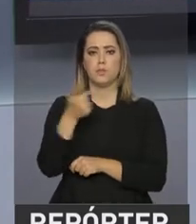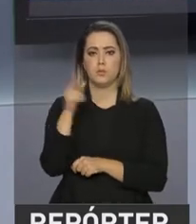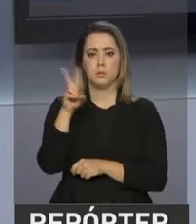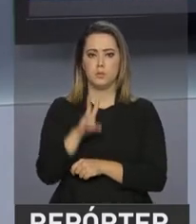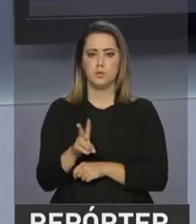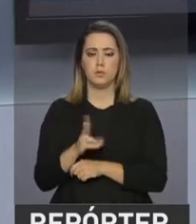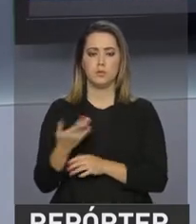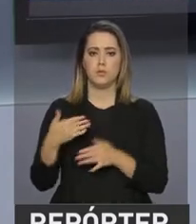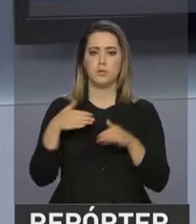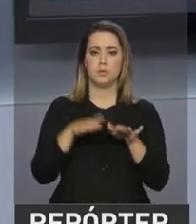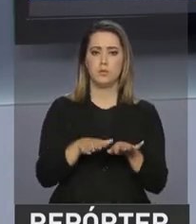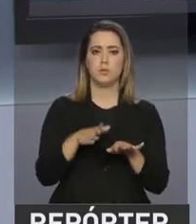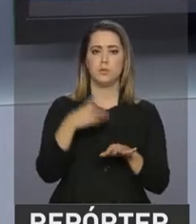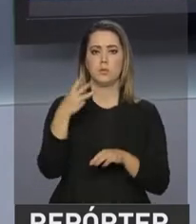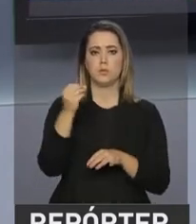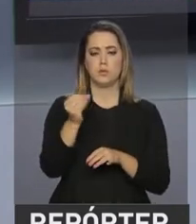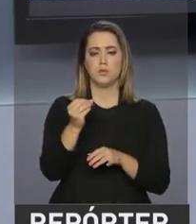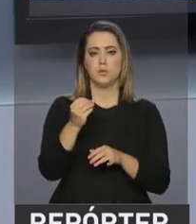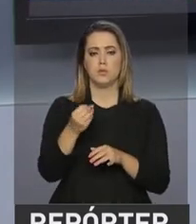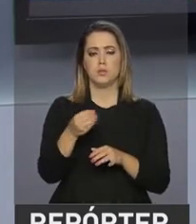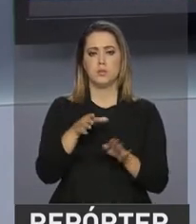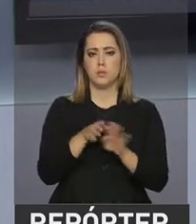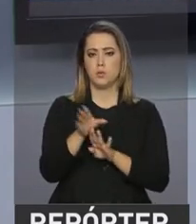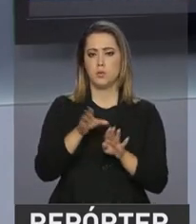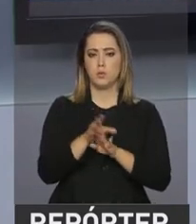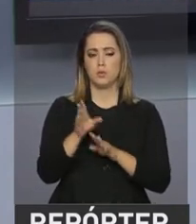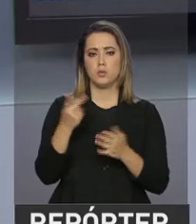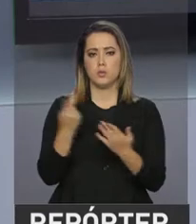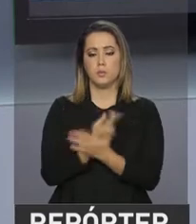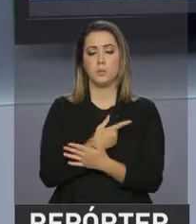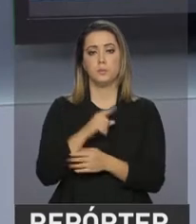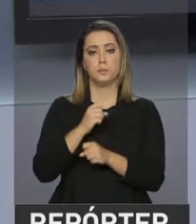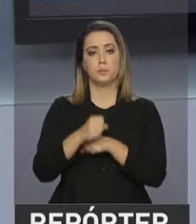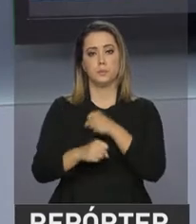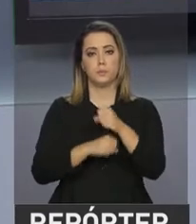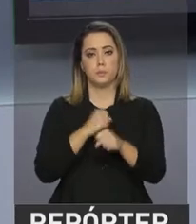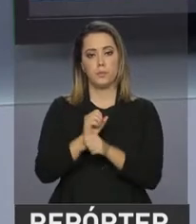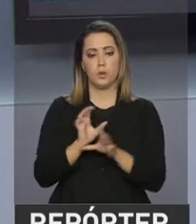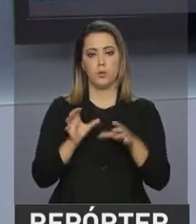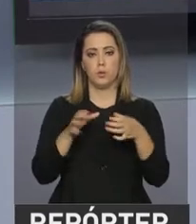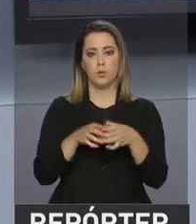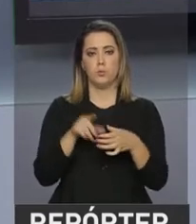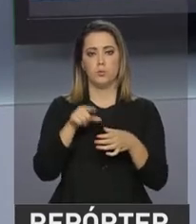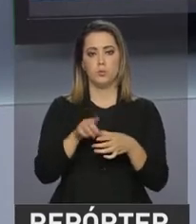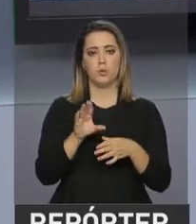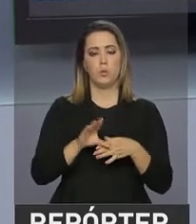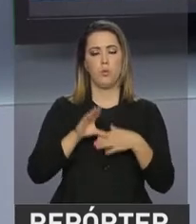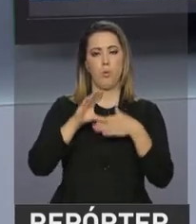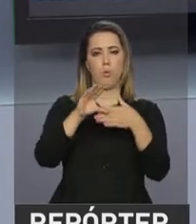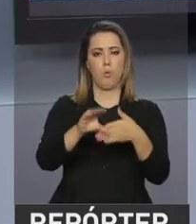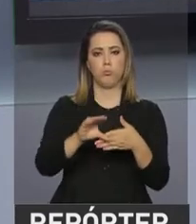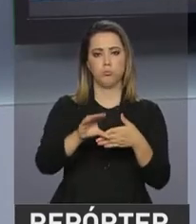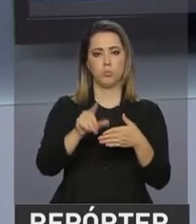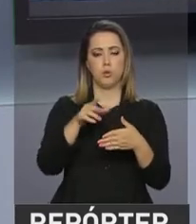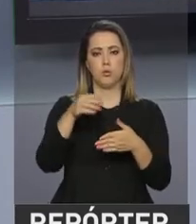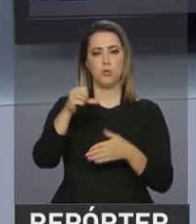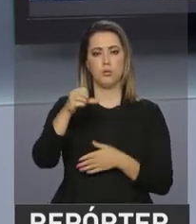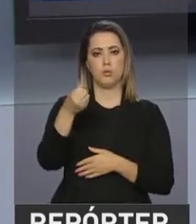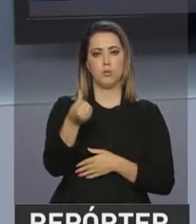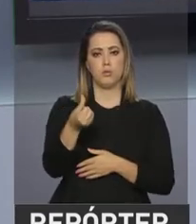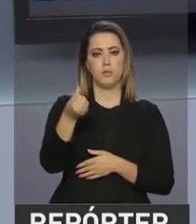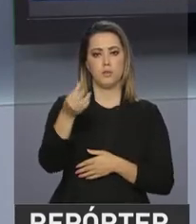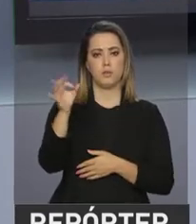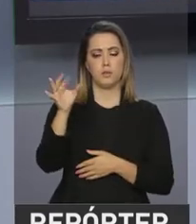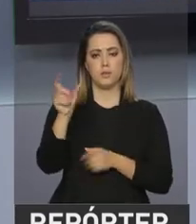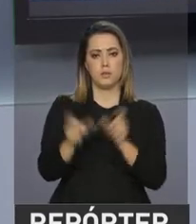implementação das 30 recomendações que foram feitas ao longo do ano pelo colegiado. O conselhão é composto por 96